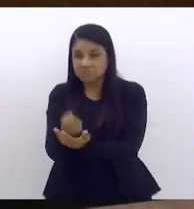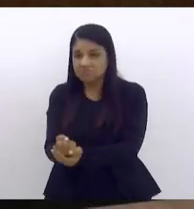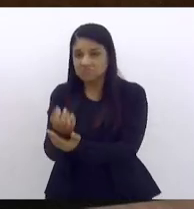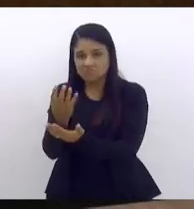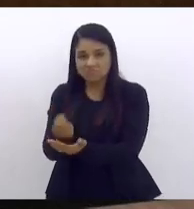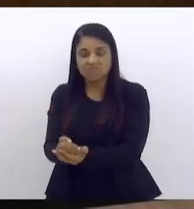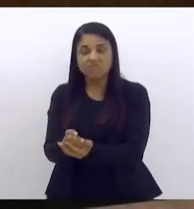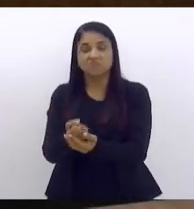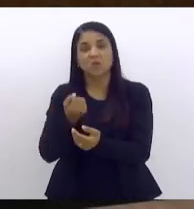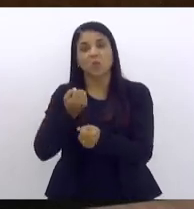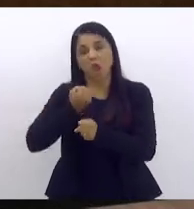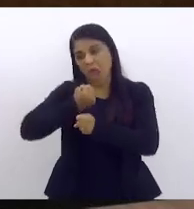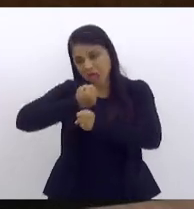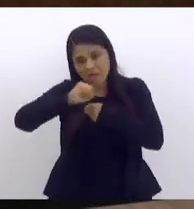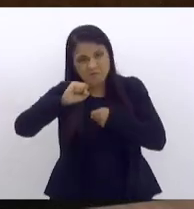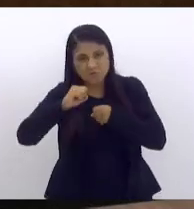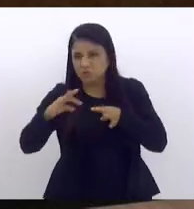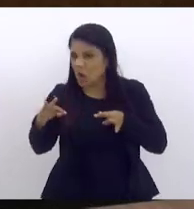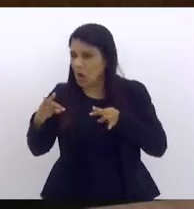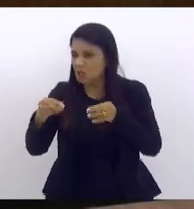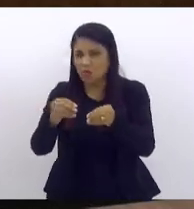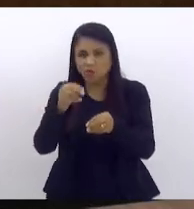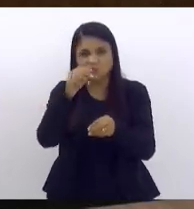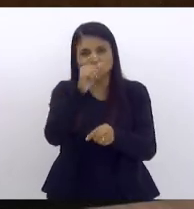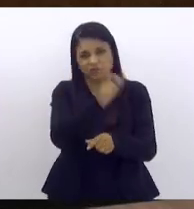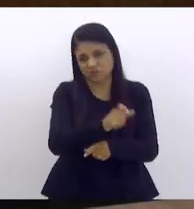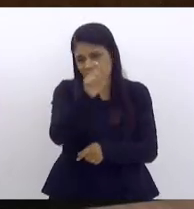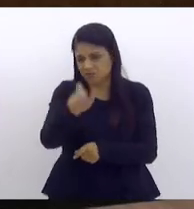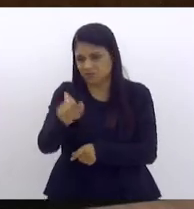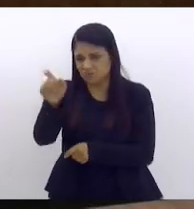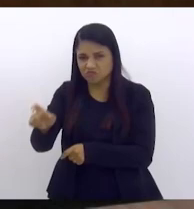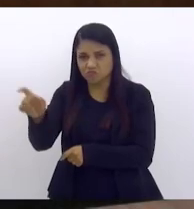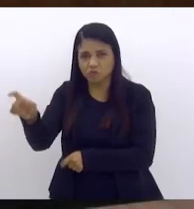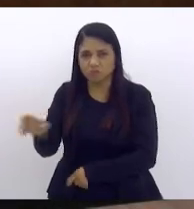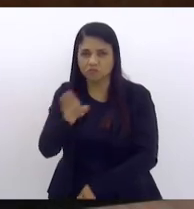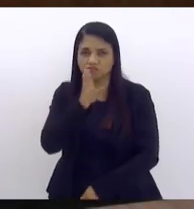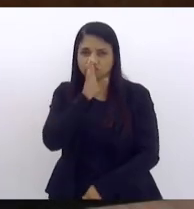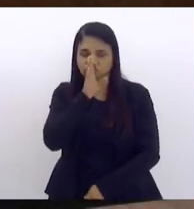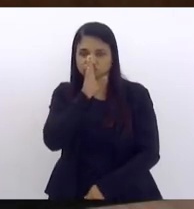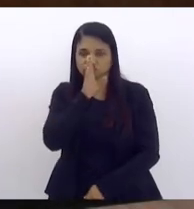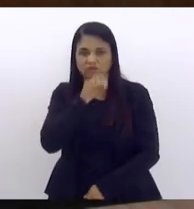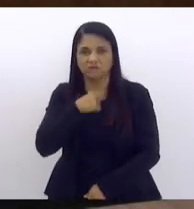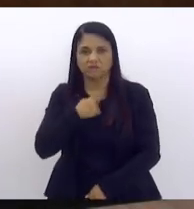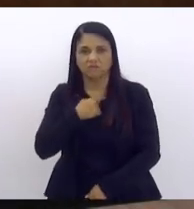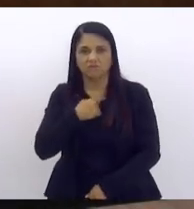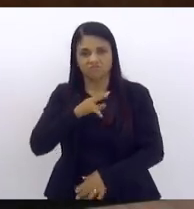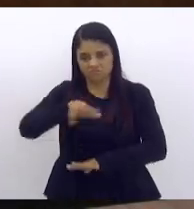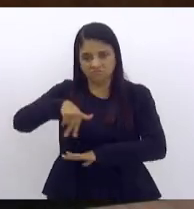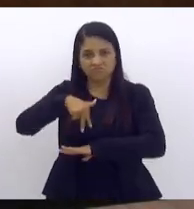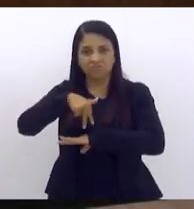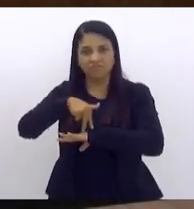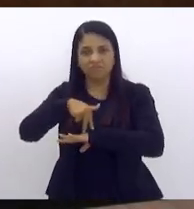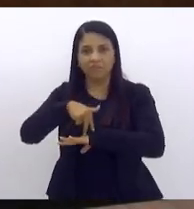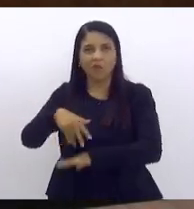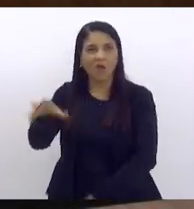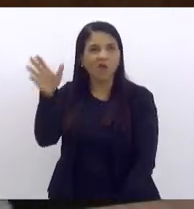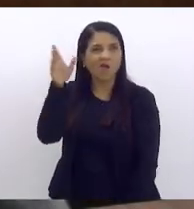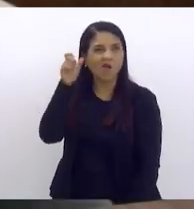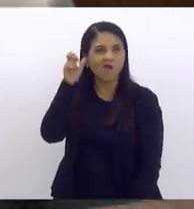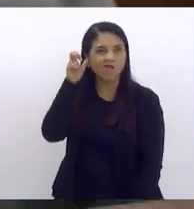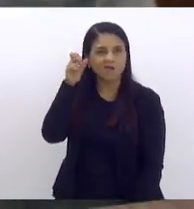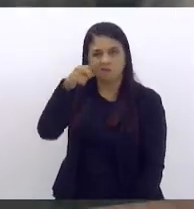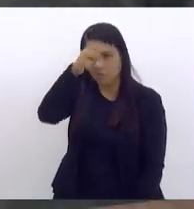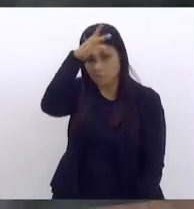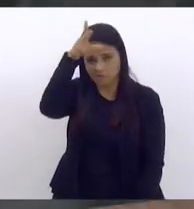o repúdio a todos que não reagiram e, de corpo presente, ouviram a sandice que esse